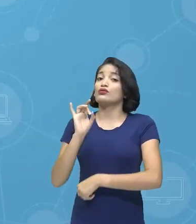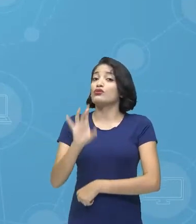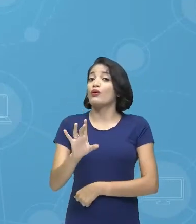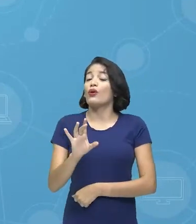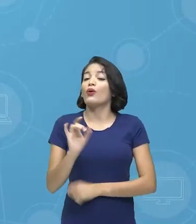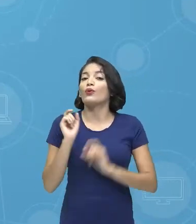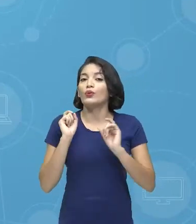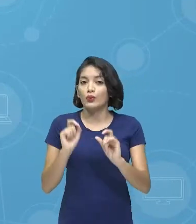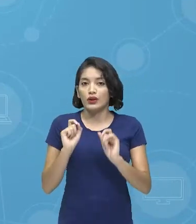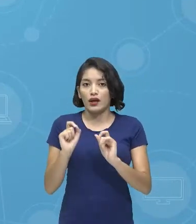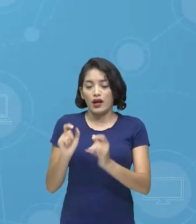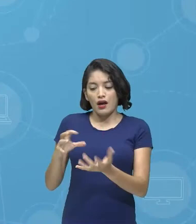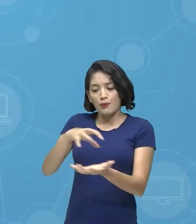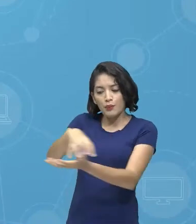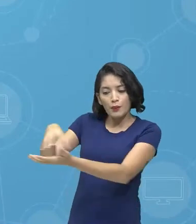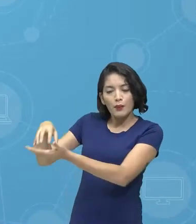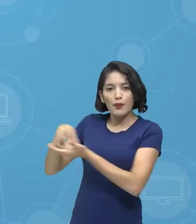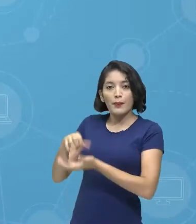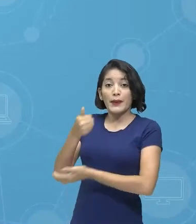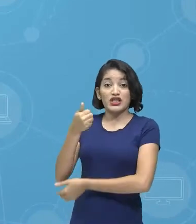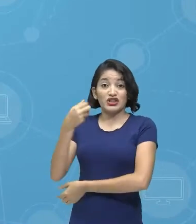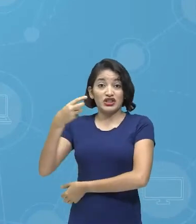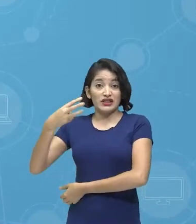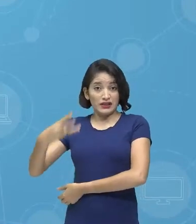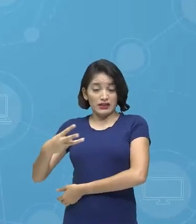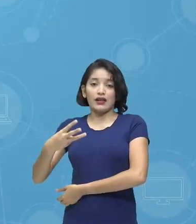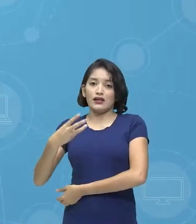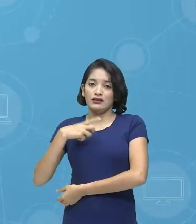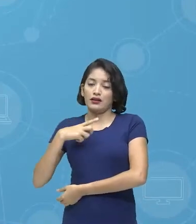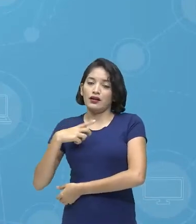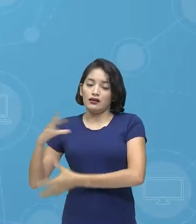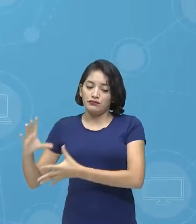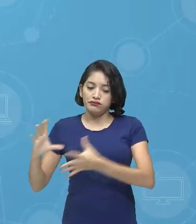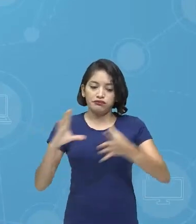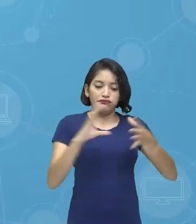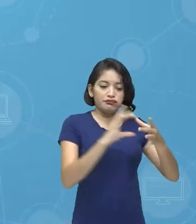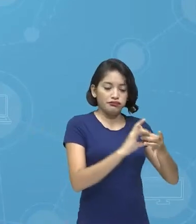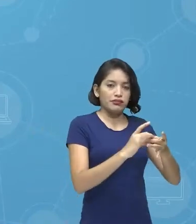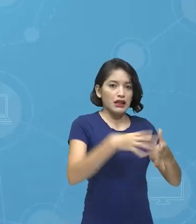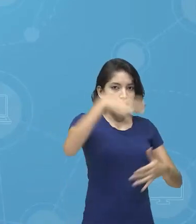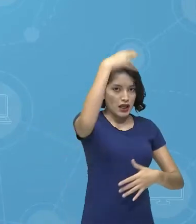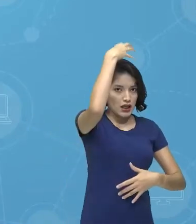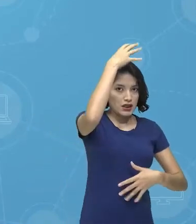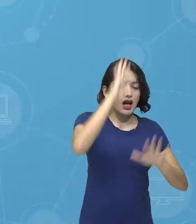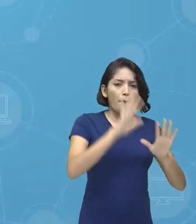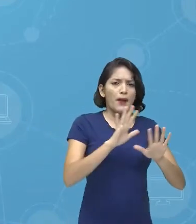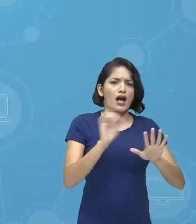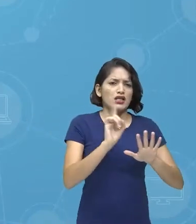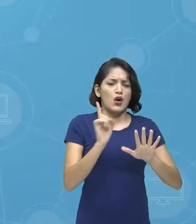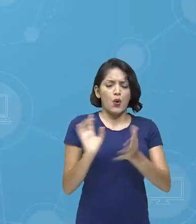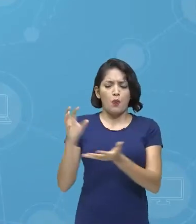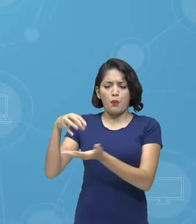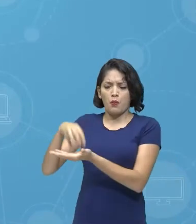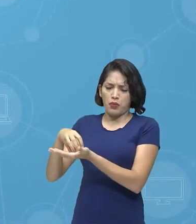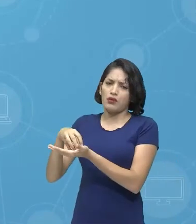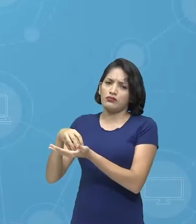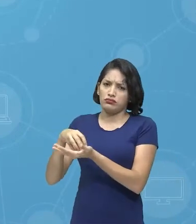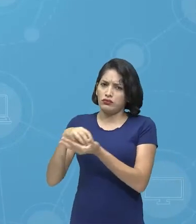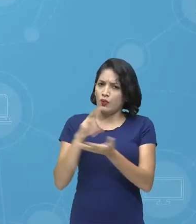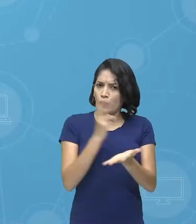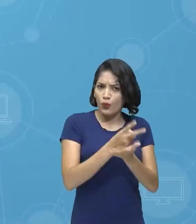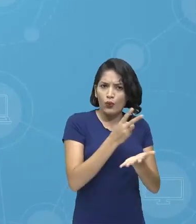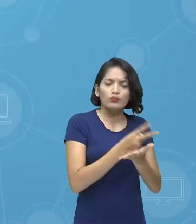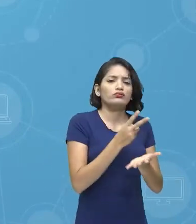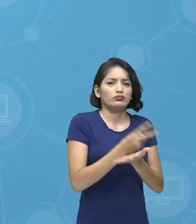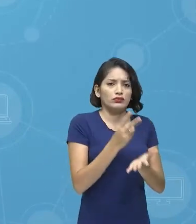que essas 13 colônias façam parte deste reino, mas não como colônia, assim como uma continuidade da